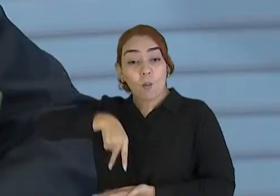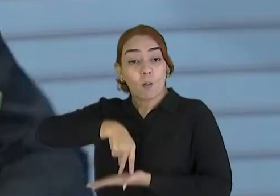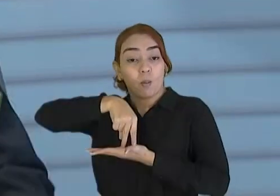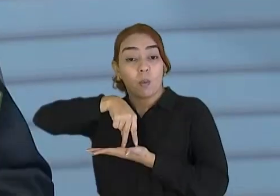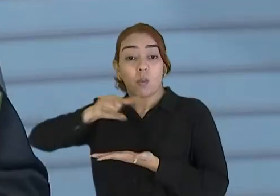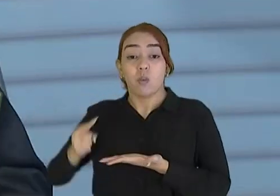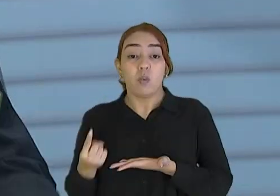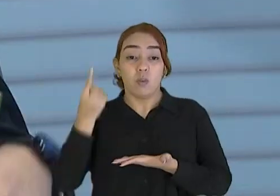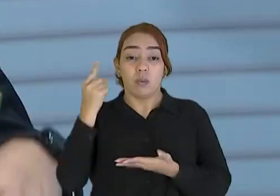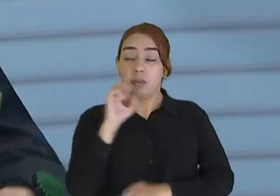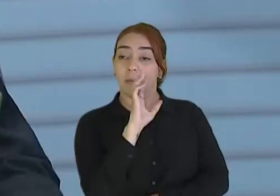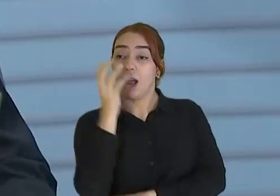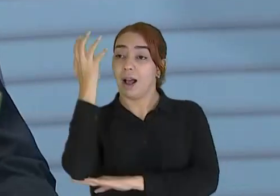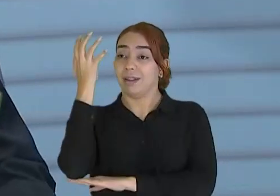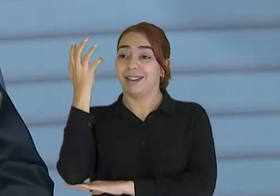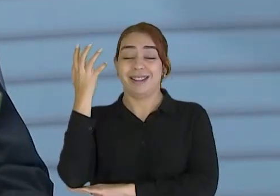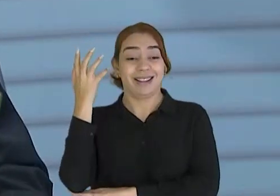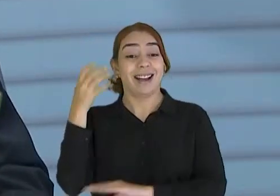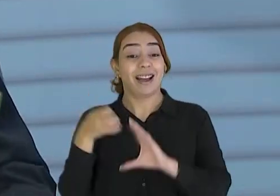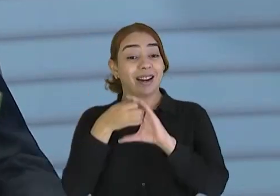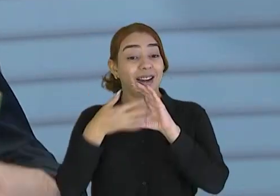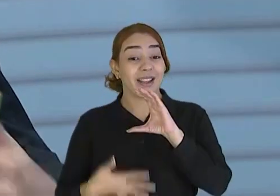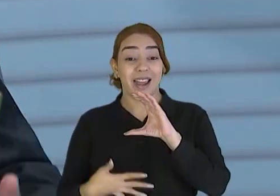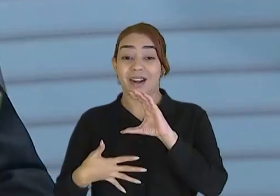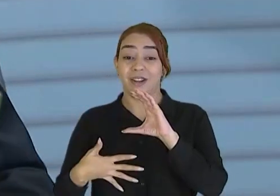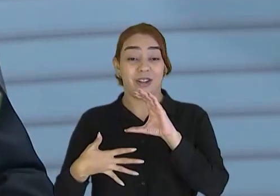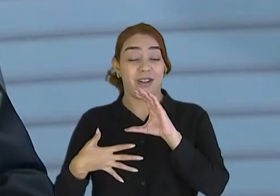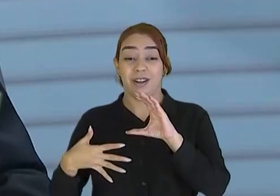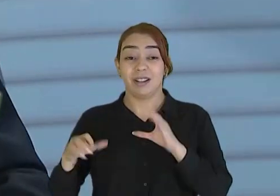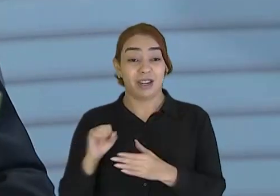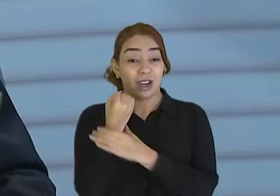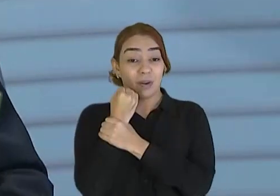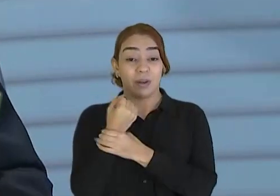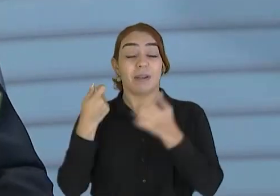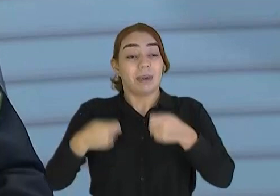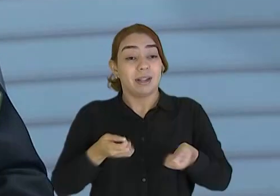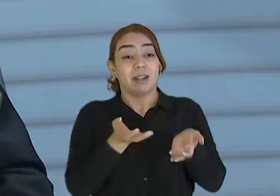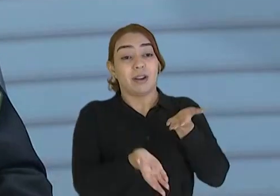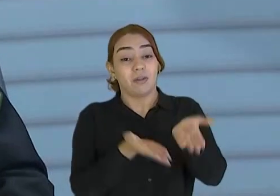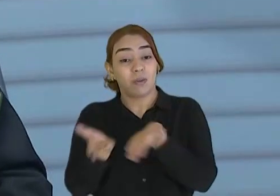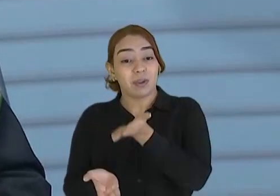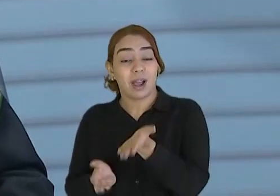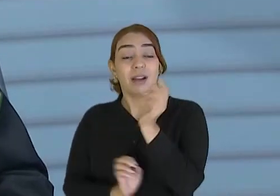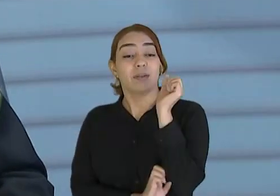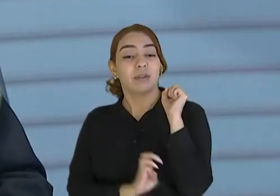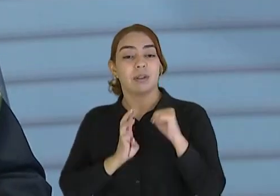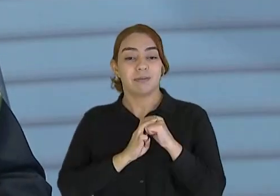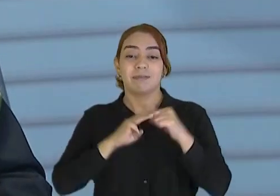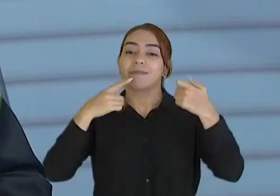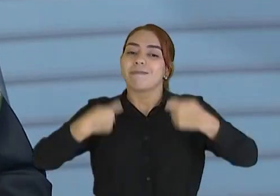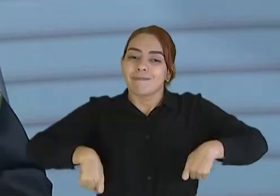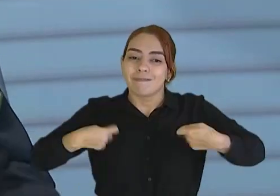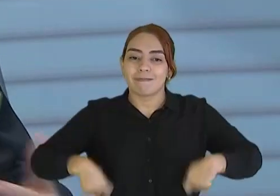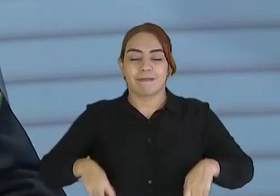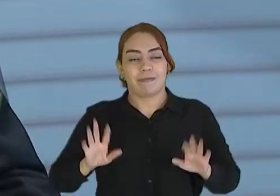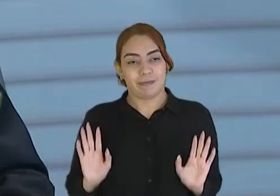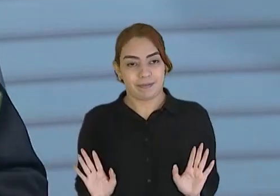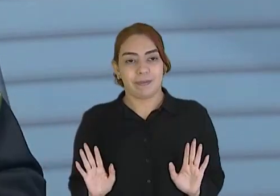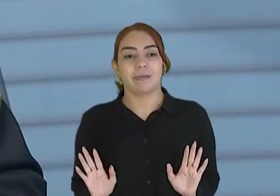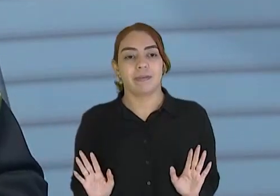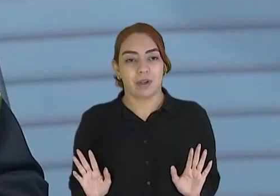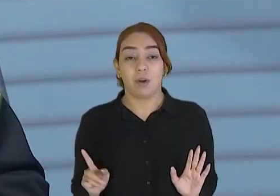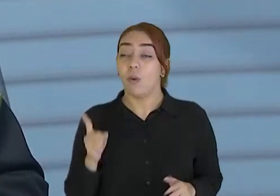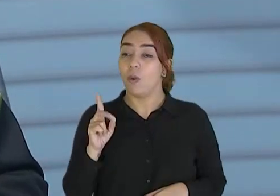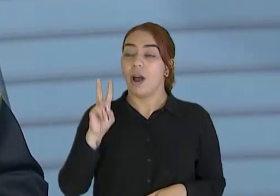fauna, flora, nós só temos essa. Então, a sustentabilidade é algo presente e é algo inevitável que nós temos que cuidar, sim. Então, essas ações